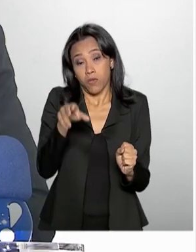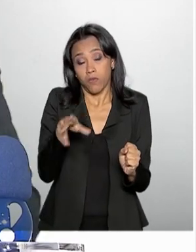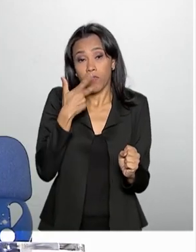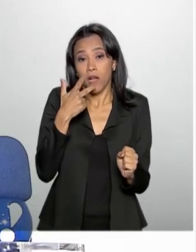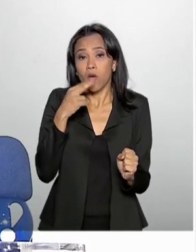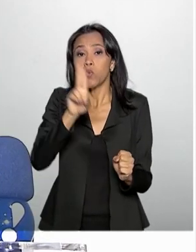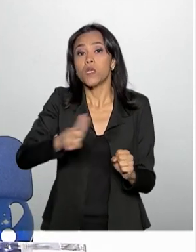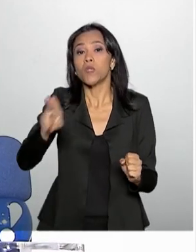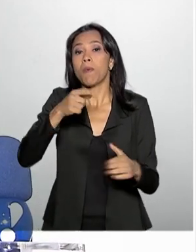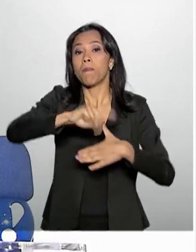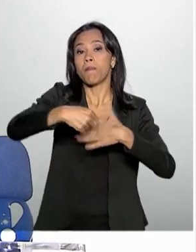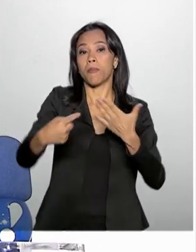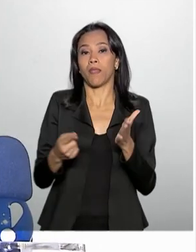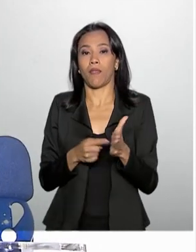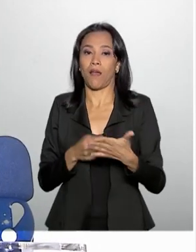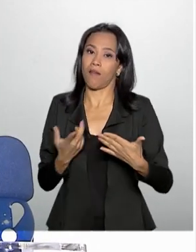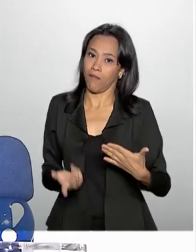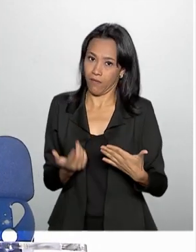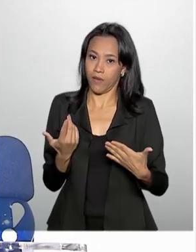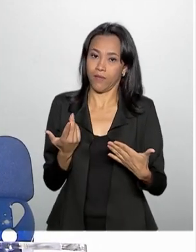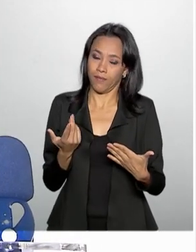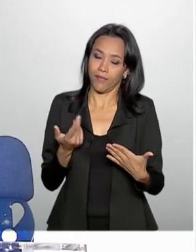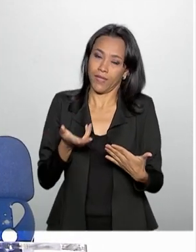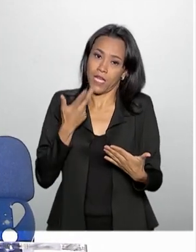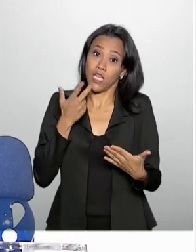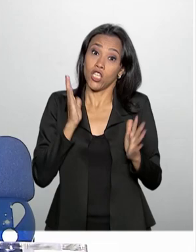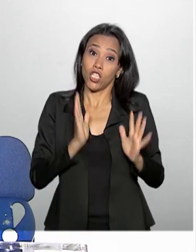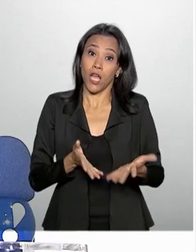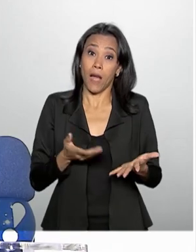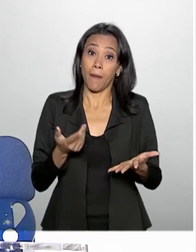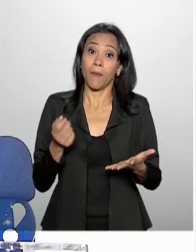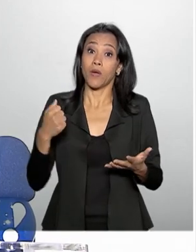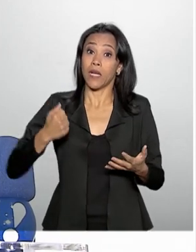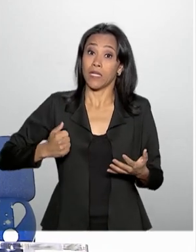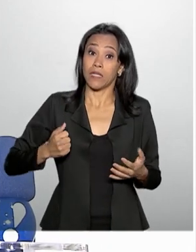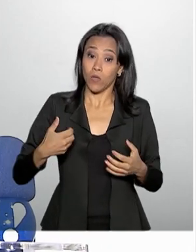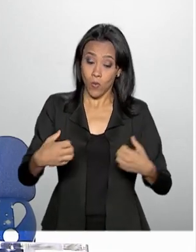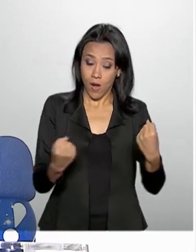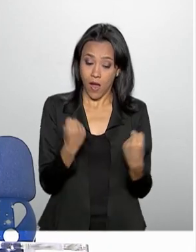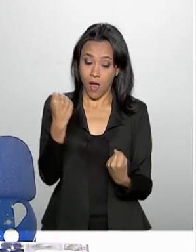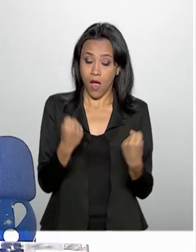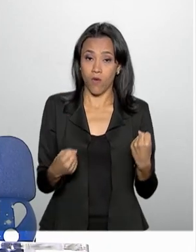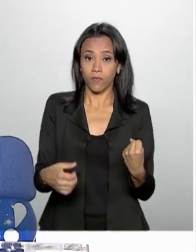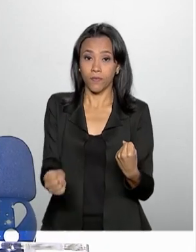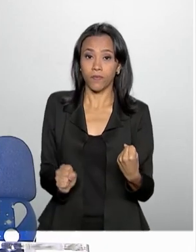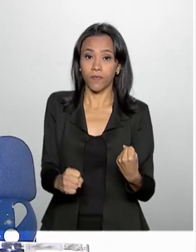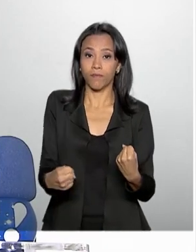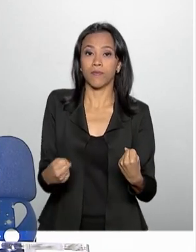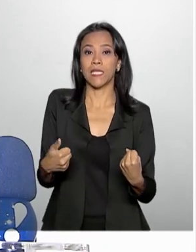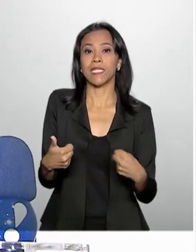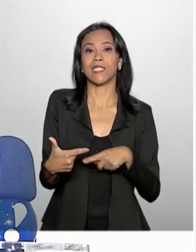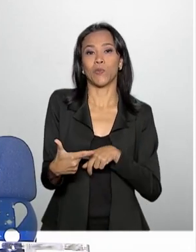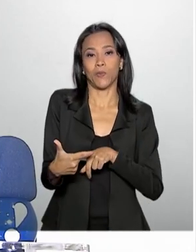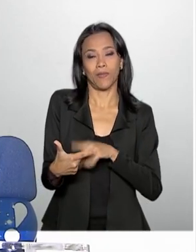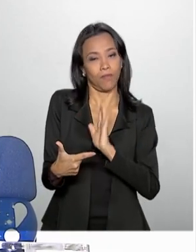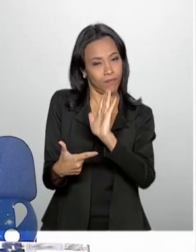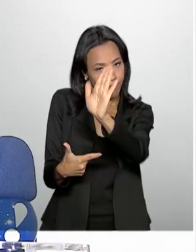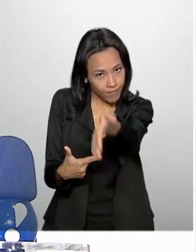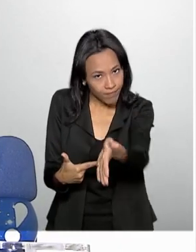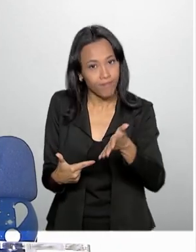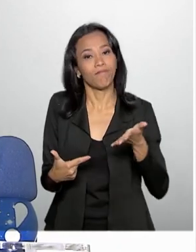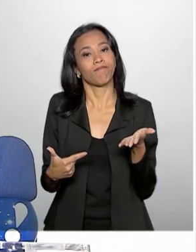metáforas que não são peculiar nós já passamos a segunda no carro um carro já